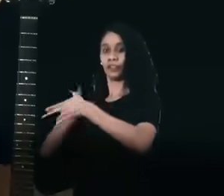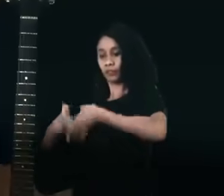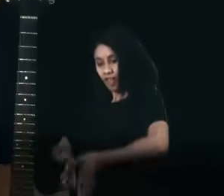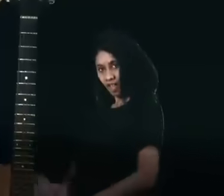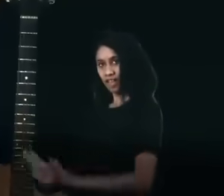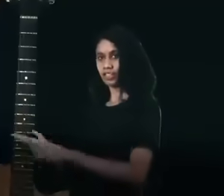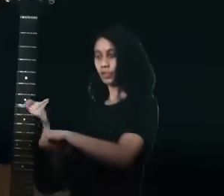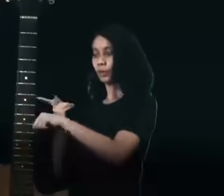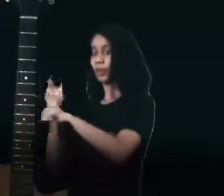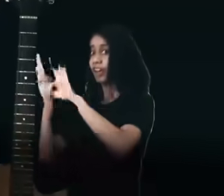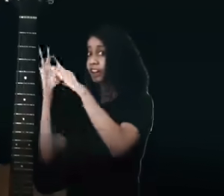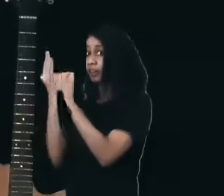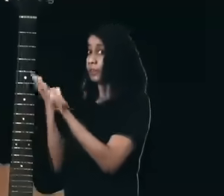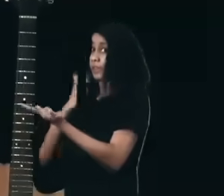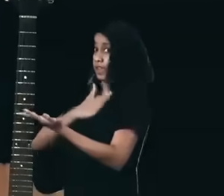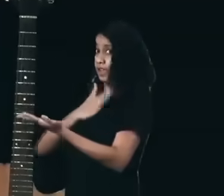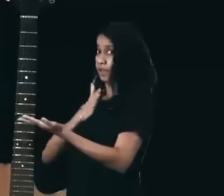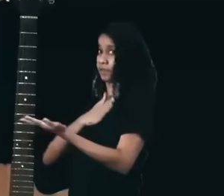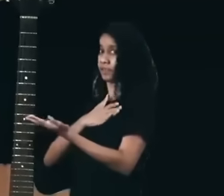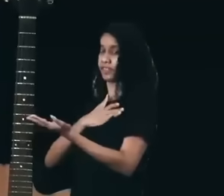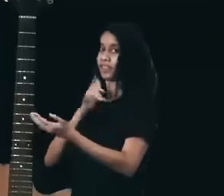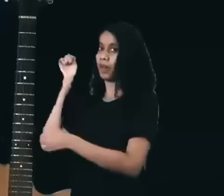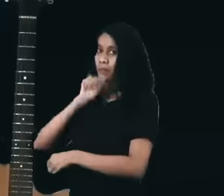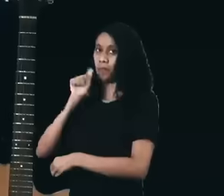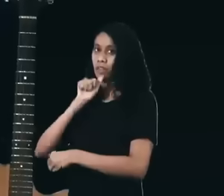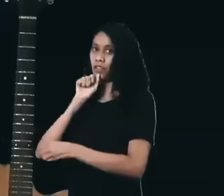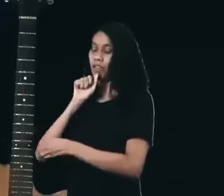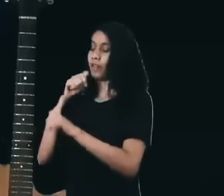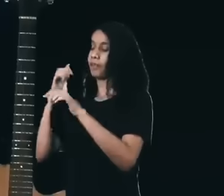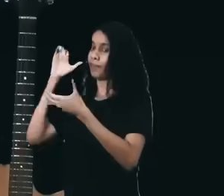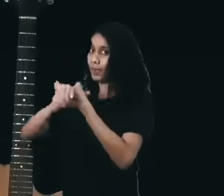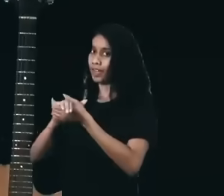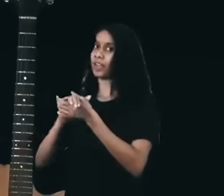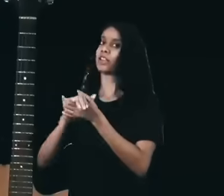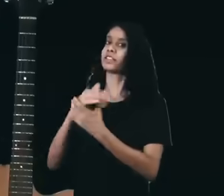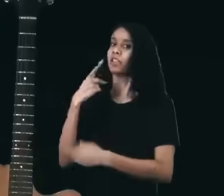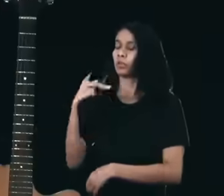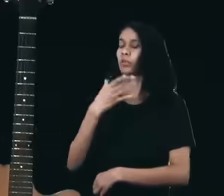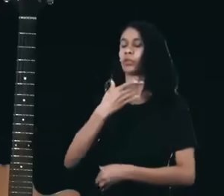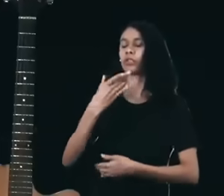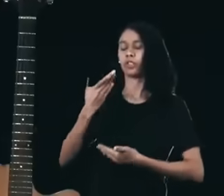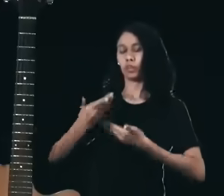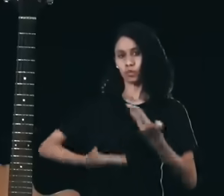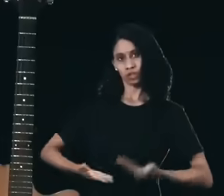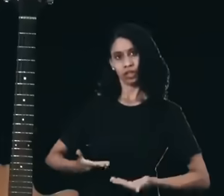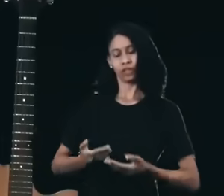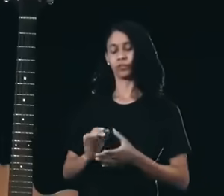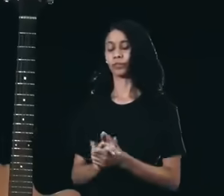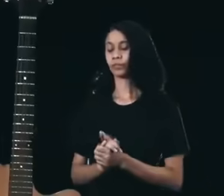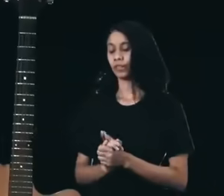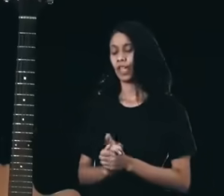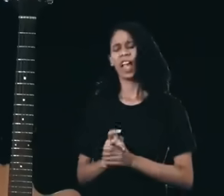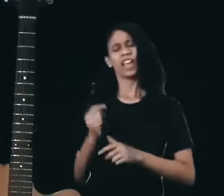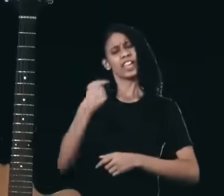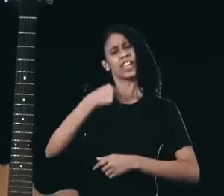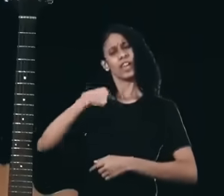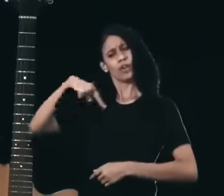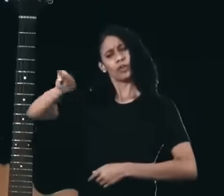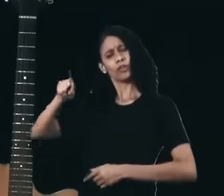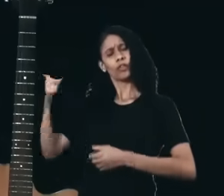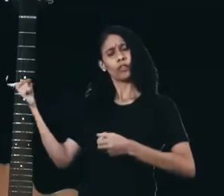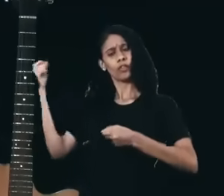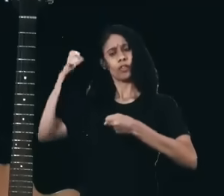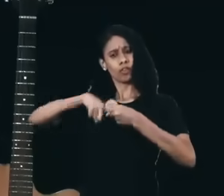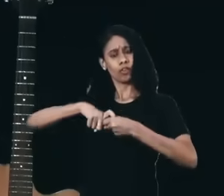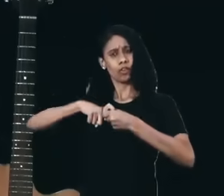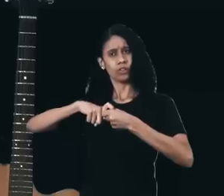O servo lhe perguntou: e se a mulher não quiser vir comigo a esta terra? Devo então levar teu filho de volta à